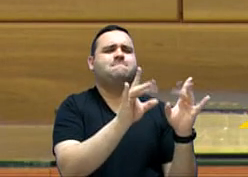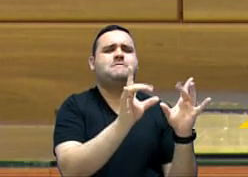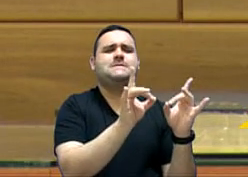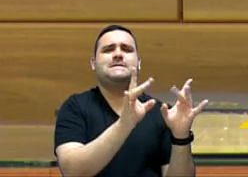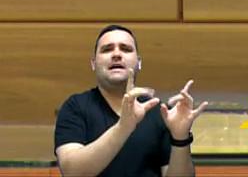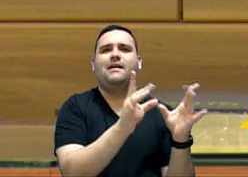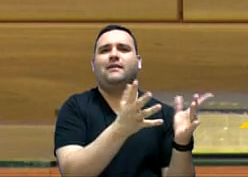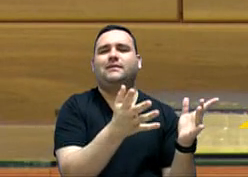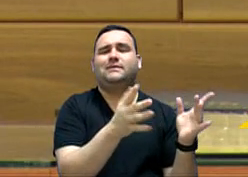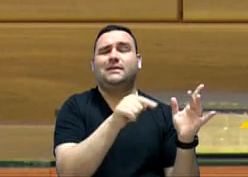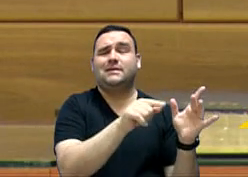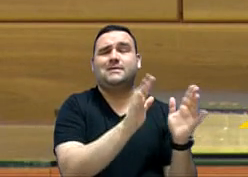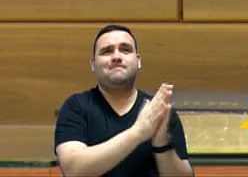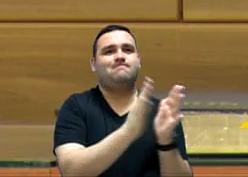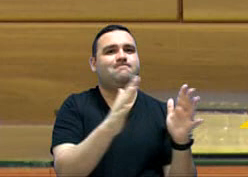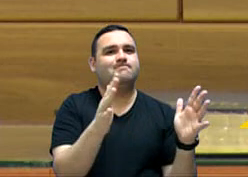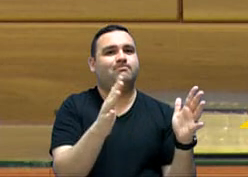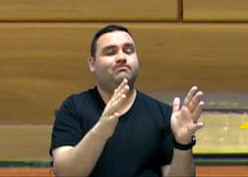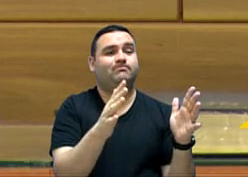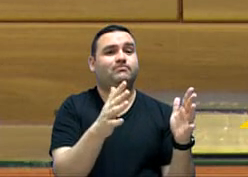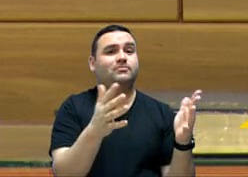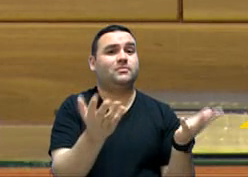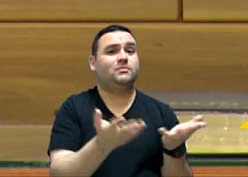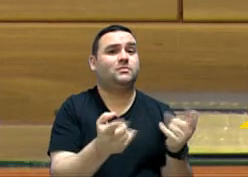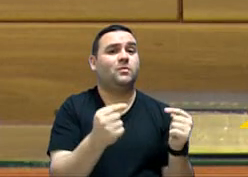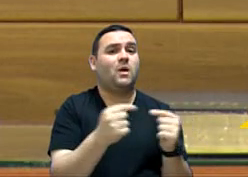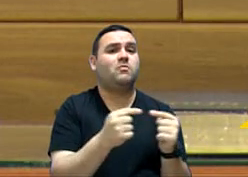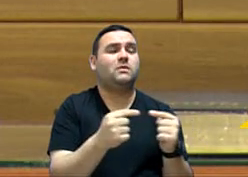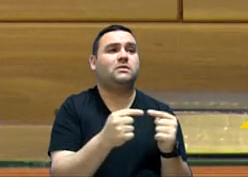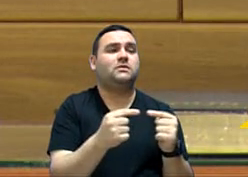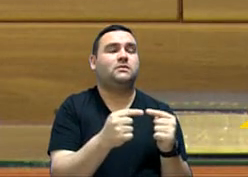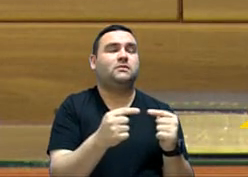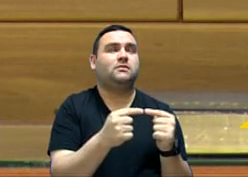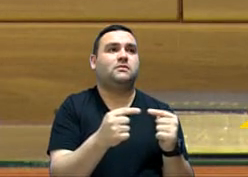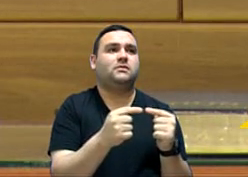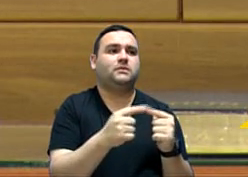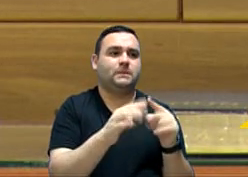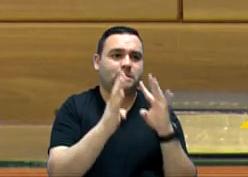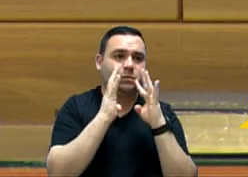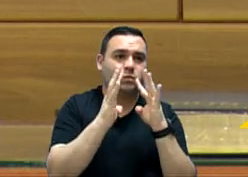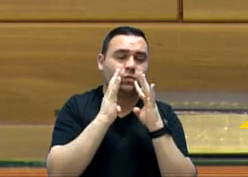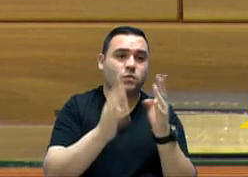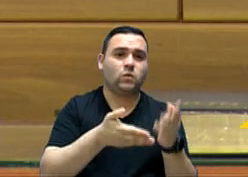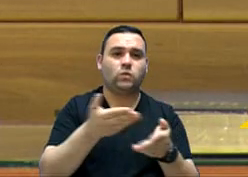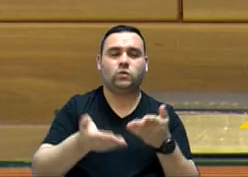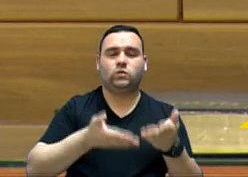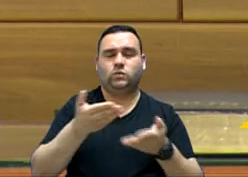preciosa, era de um valor muito grande, no que diz respeito à atenção